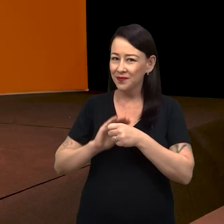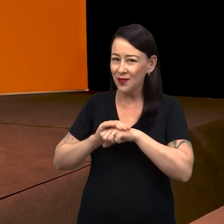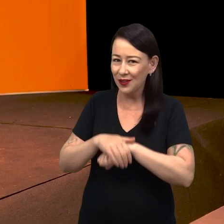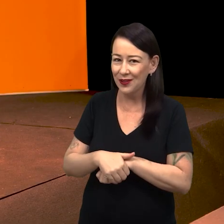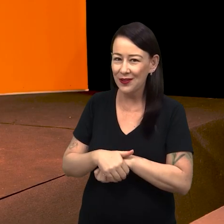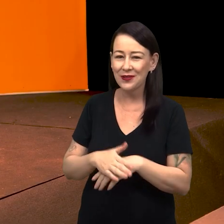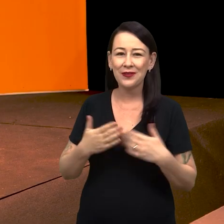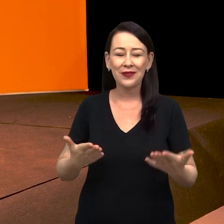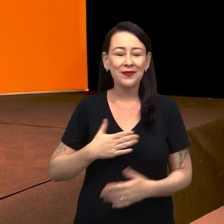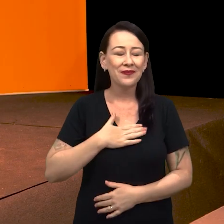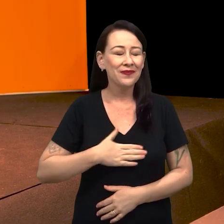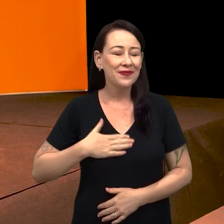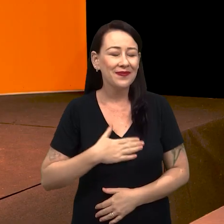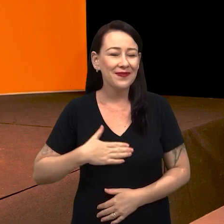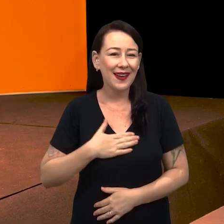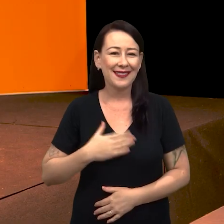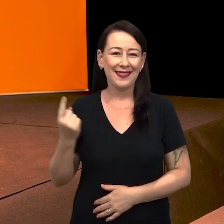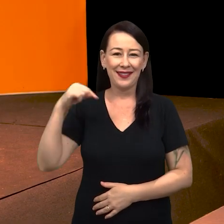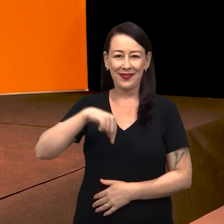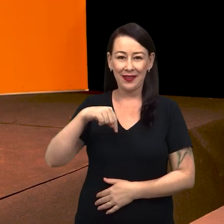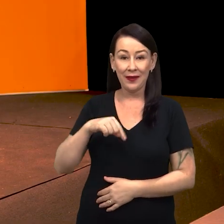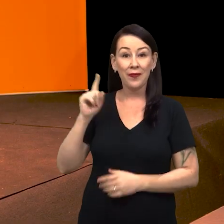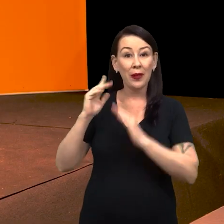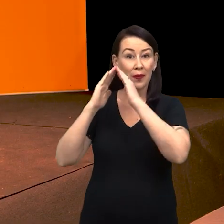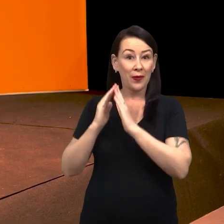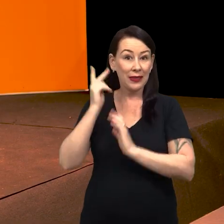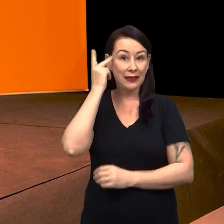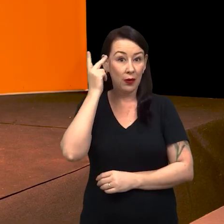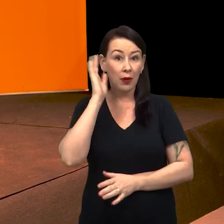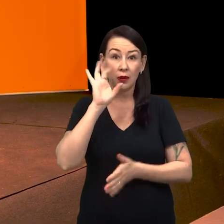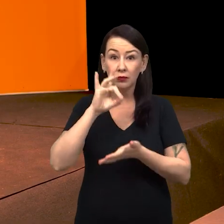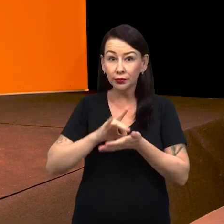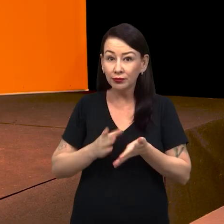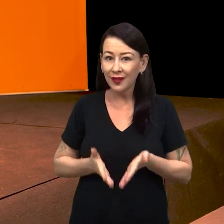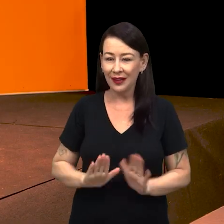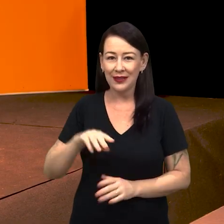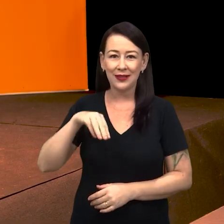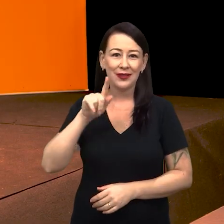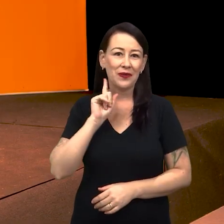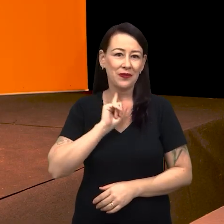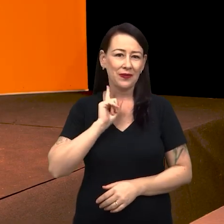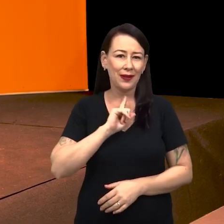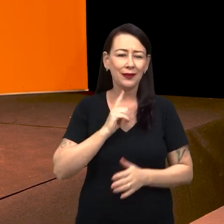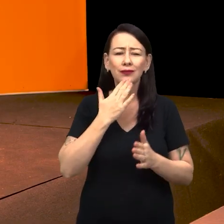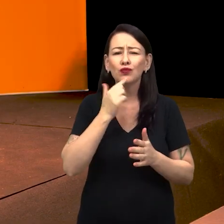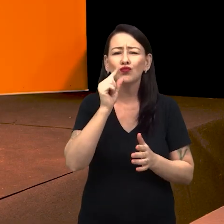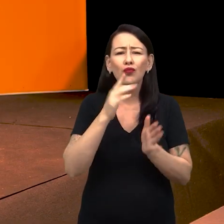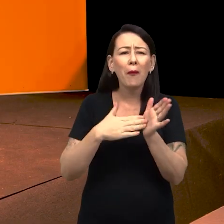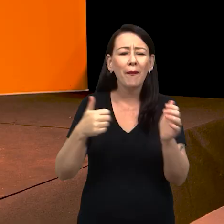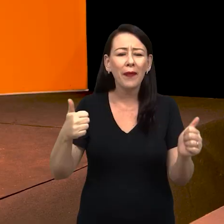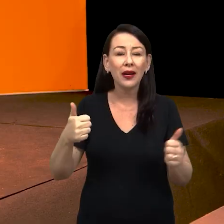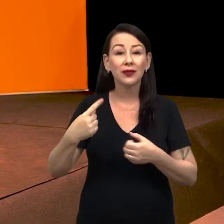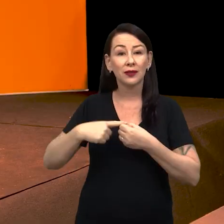Boa noite, prazer muito grande estar aqui. Eu vim de São Paulo, mas eu sou mineira. Eu sou daqui de